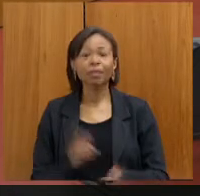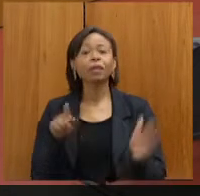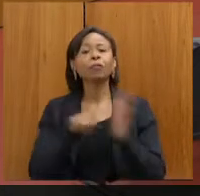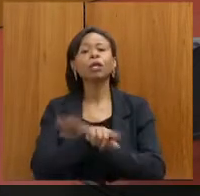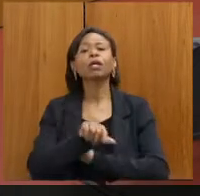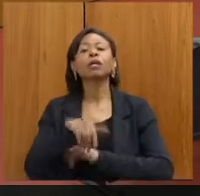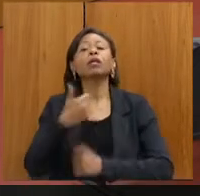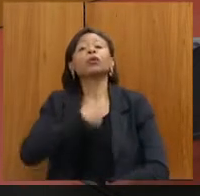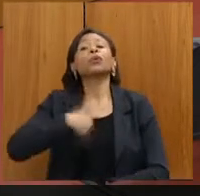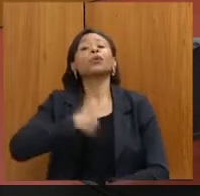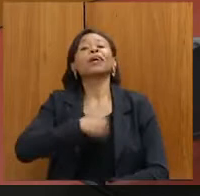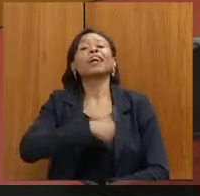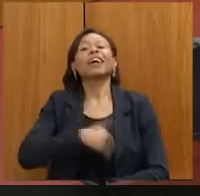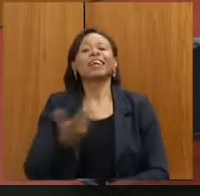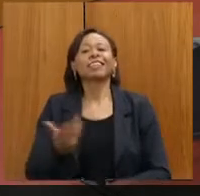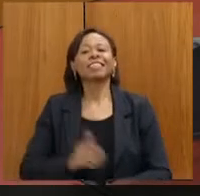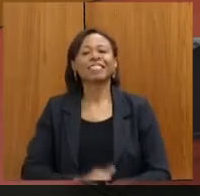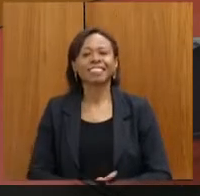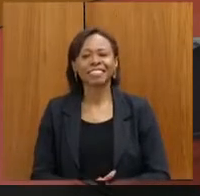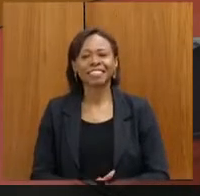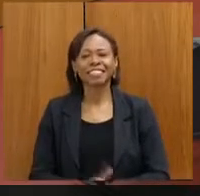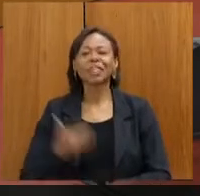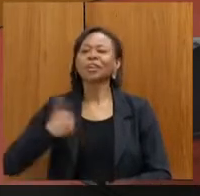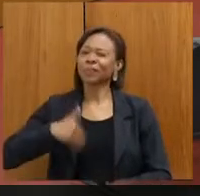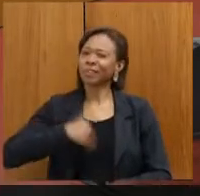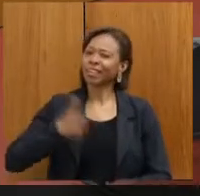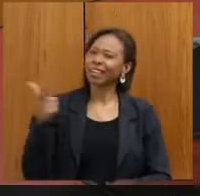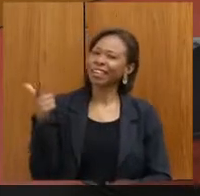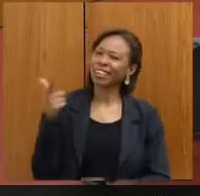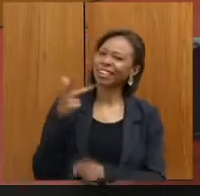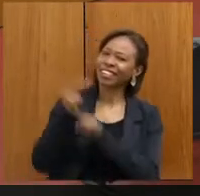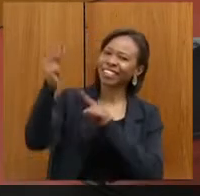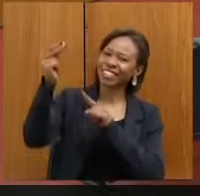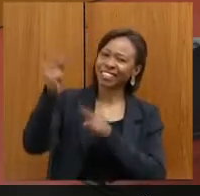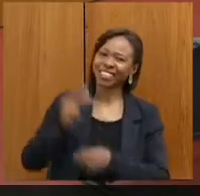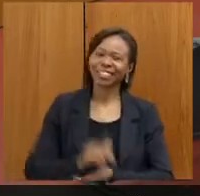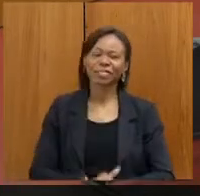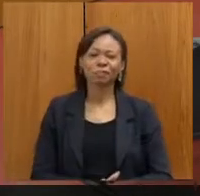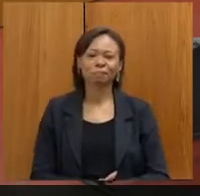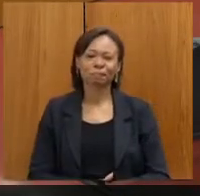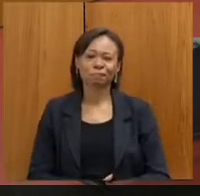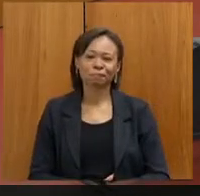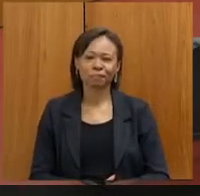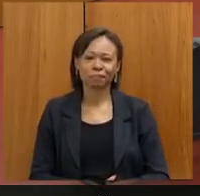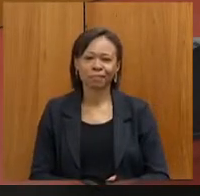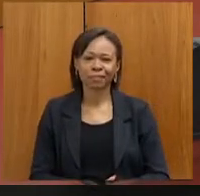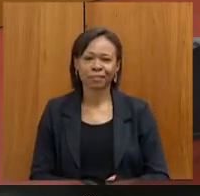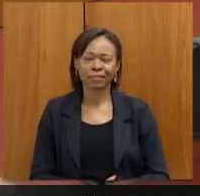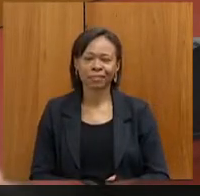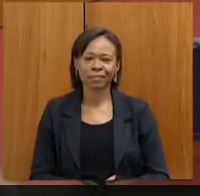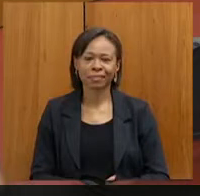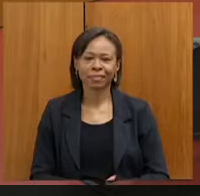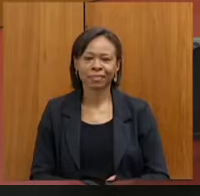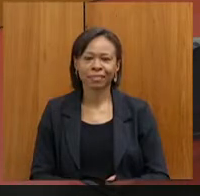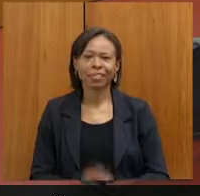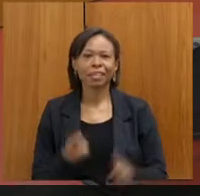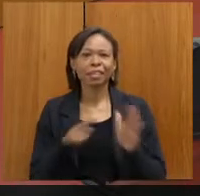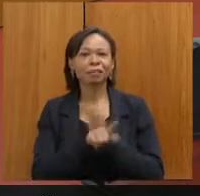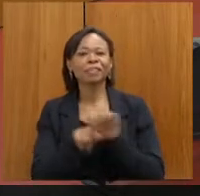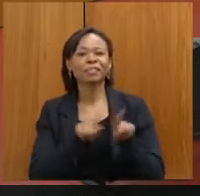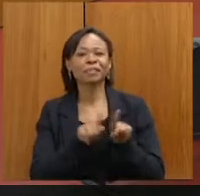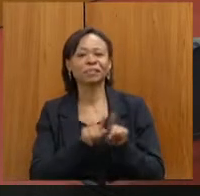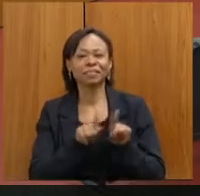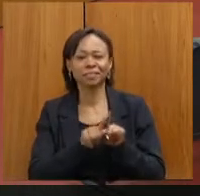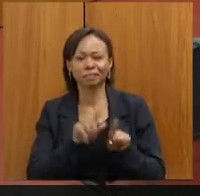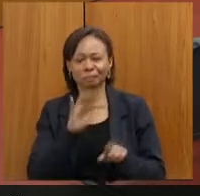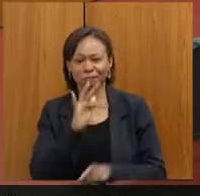galo eu quero ganhou eu ia complementar o meu amigo Riane também Flamengo sem título